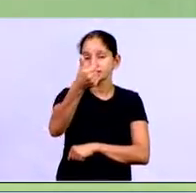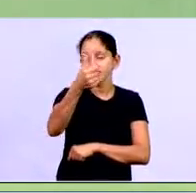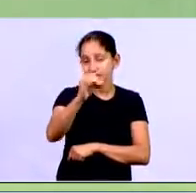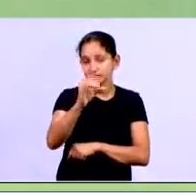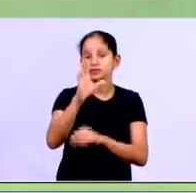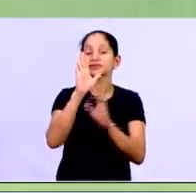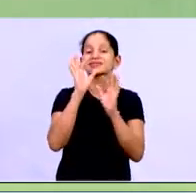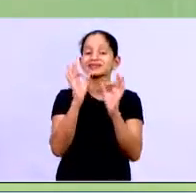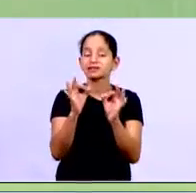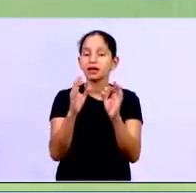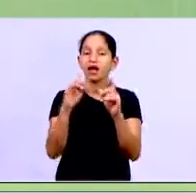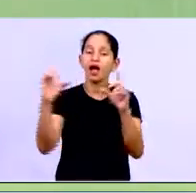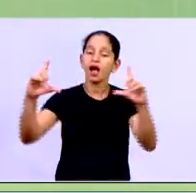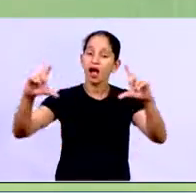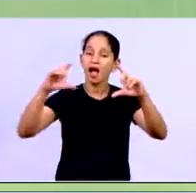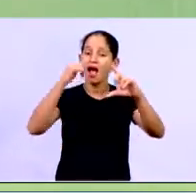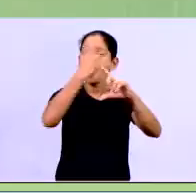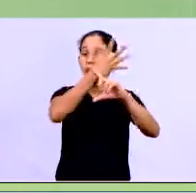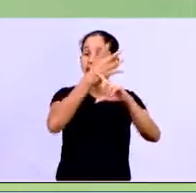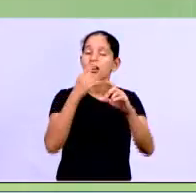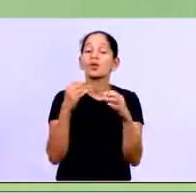1,10 elevado a 4 vai dar